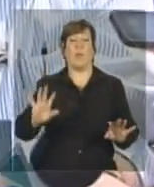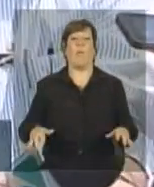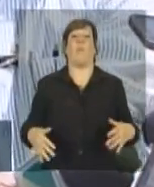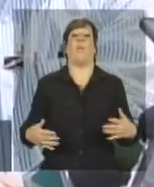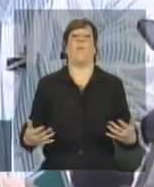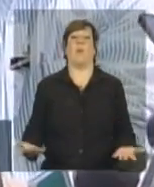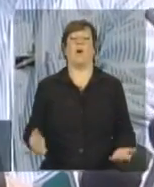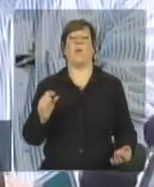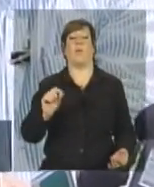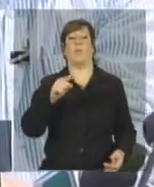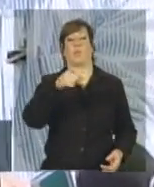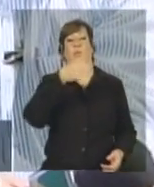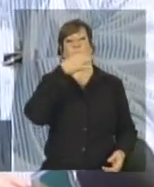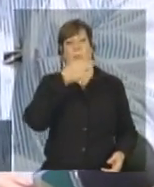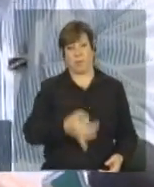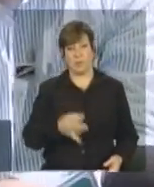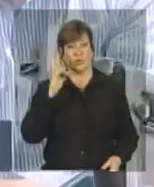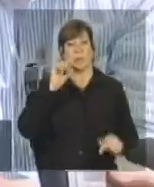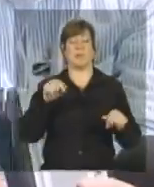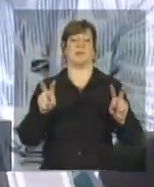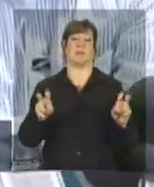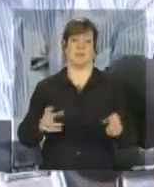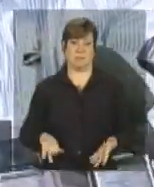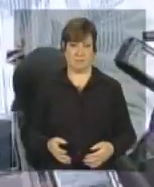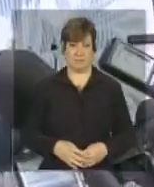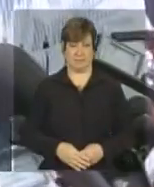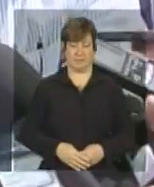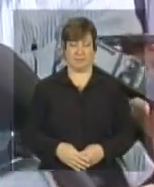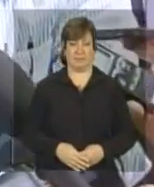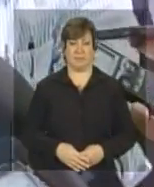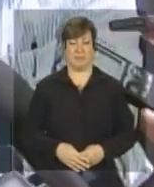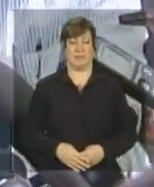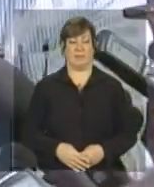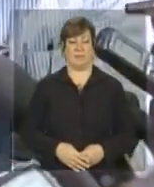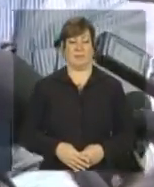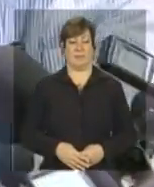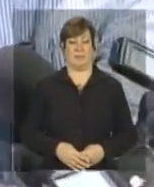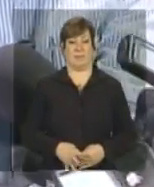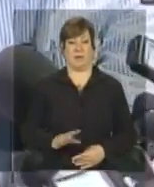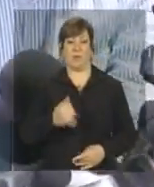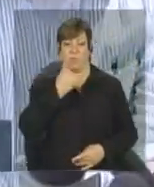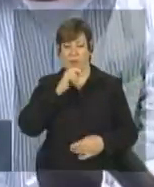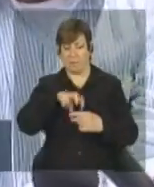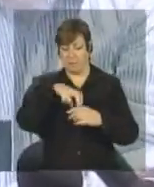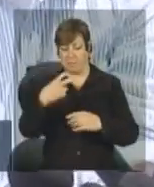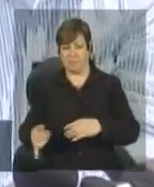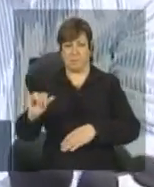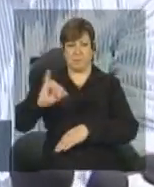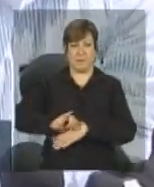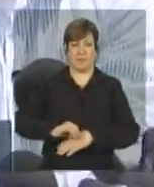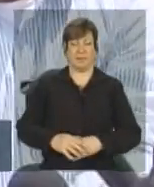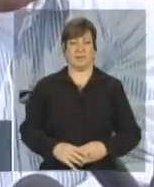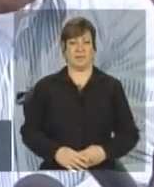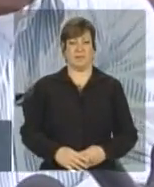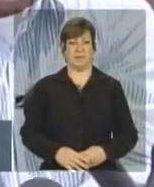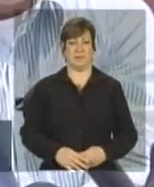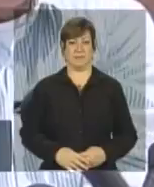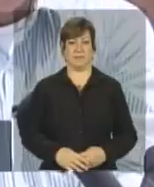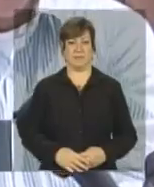é a leitura e a interpretação que a senhora faz dessa história? Existe uma preocupação? Olha, deixa eu pegar para ela.